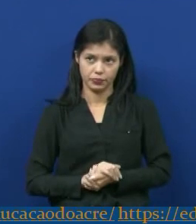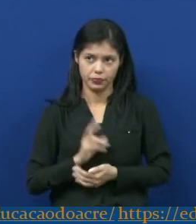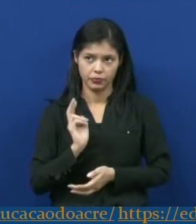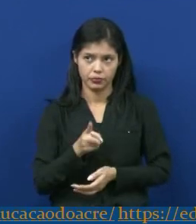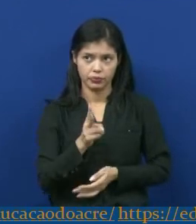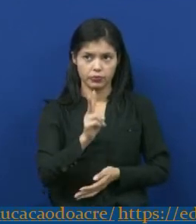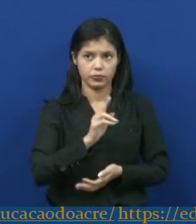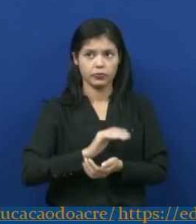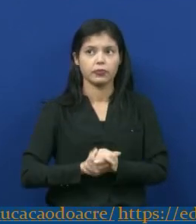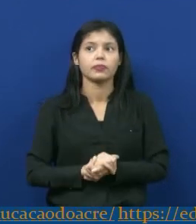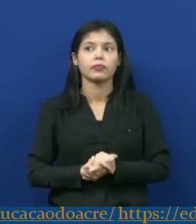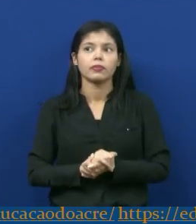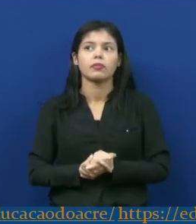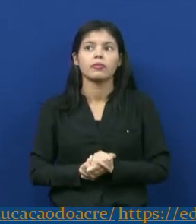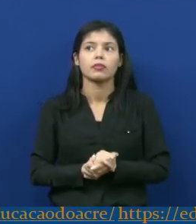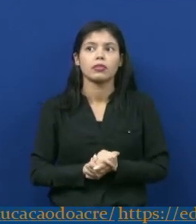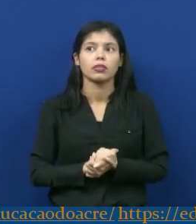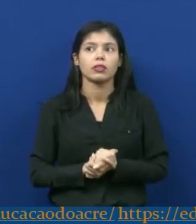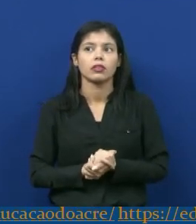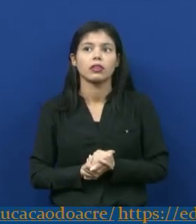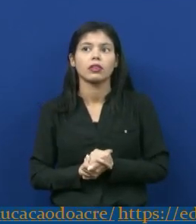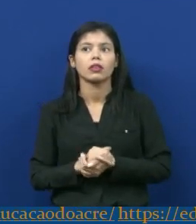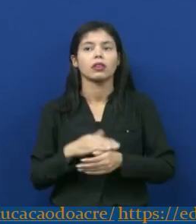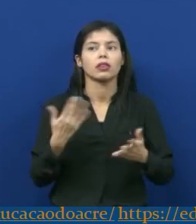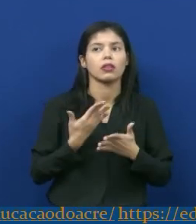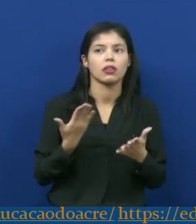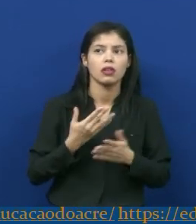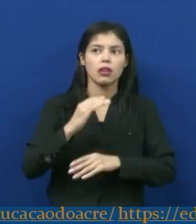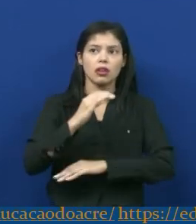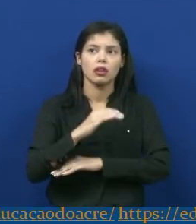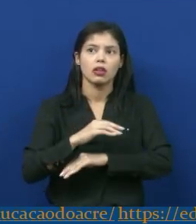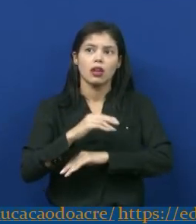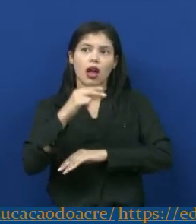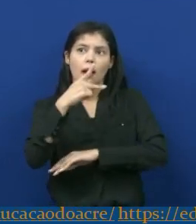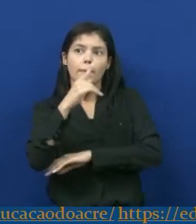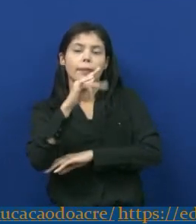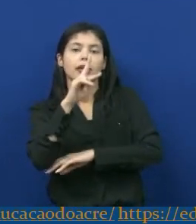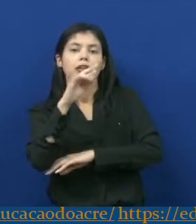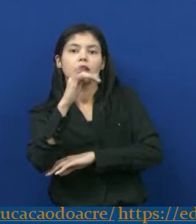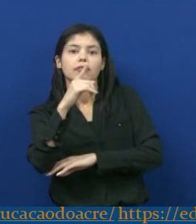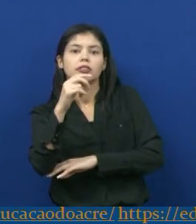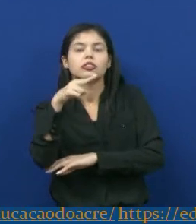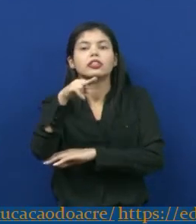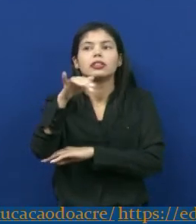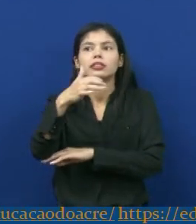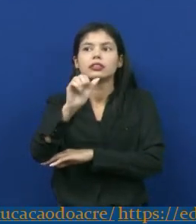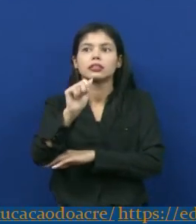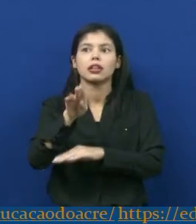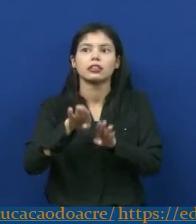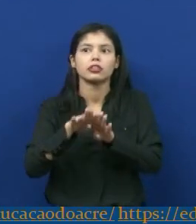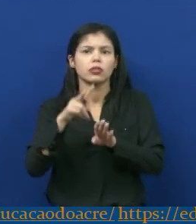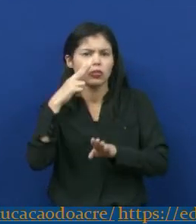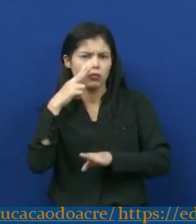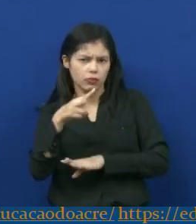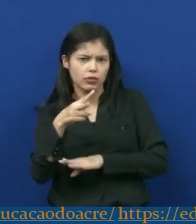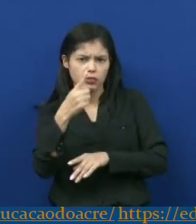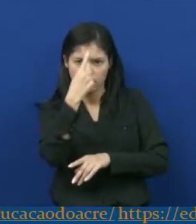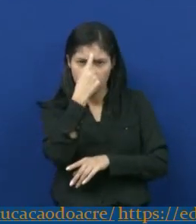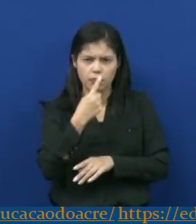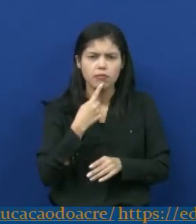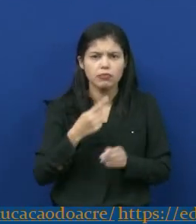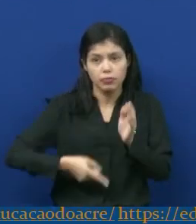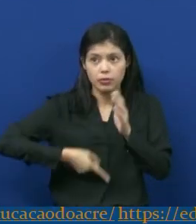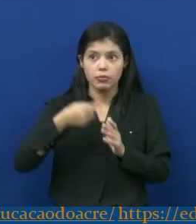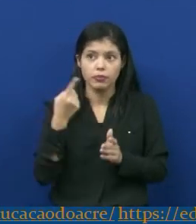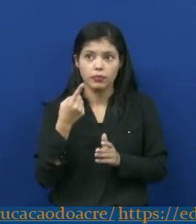Continuando, ó. Aplica o uso da perífrase de necessidade ou recomendação. Hay que, né? Quando eu vejo a primeira figura, ó. Quando